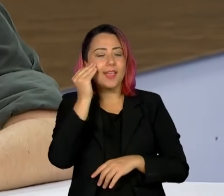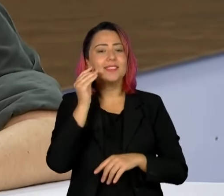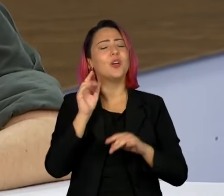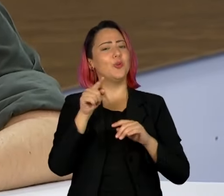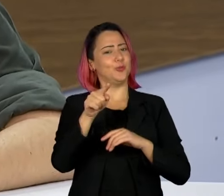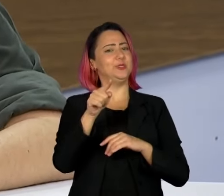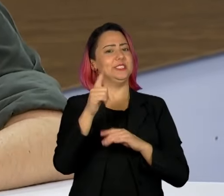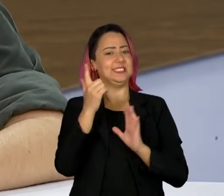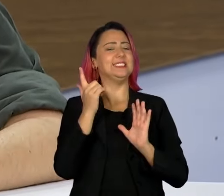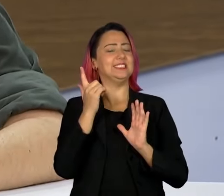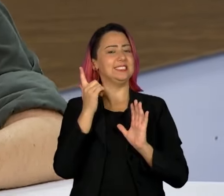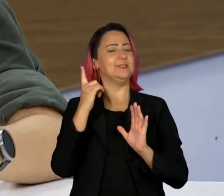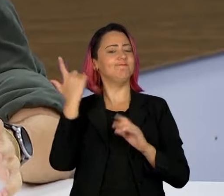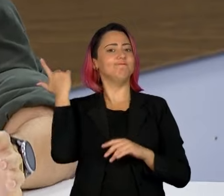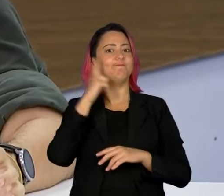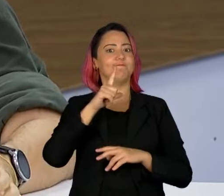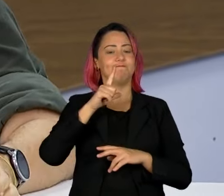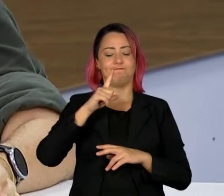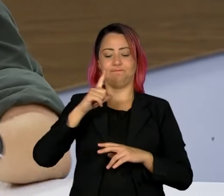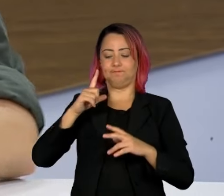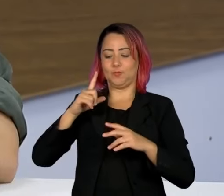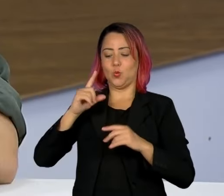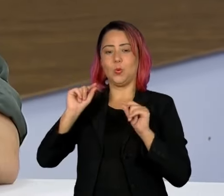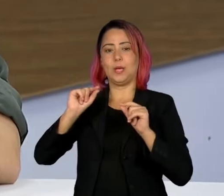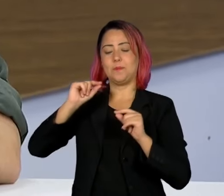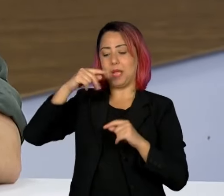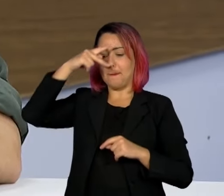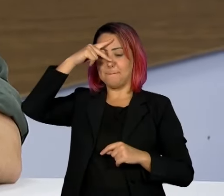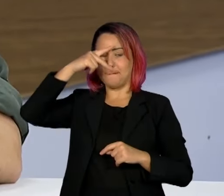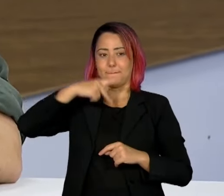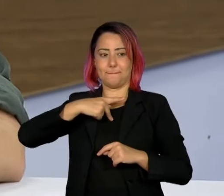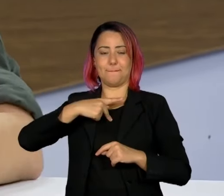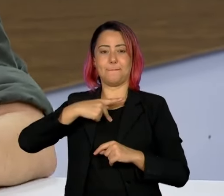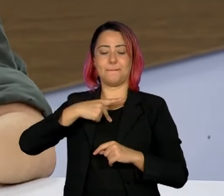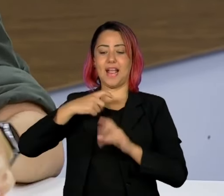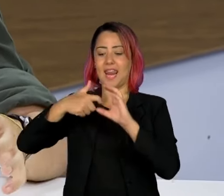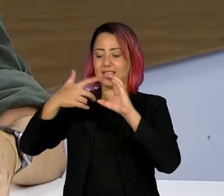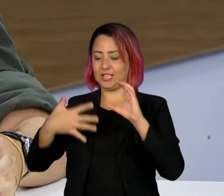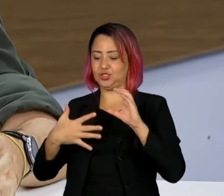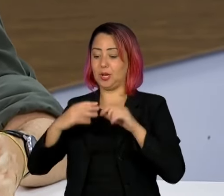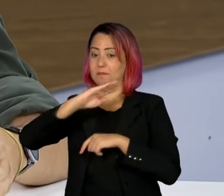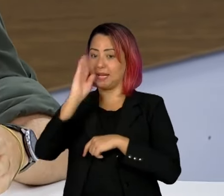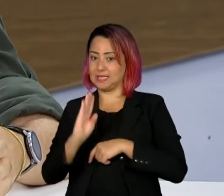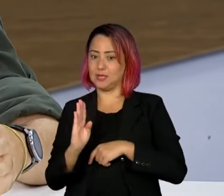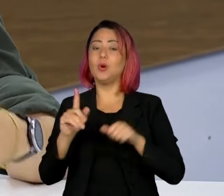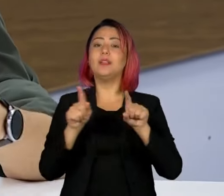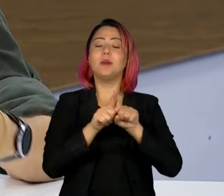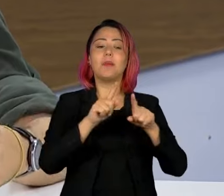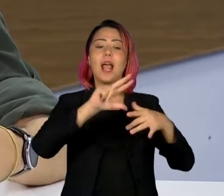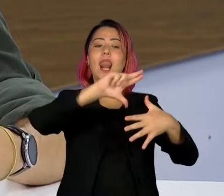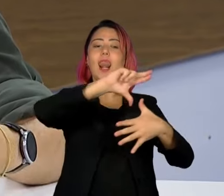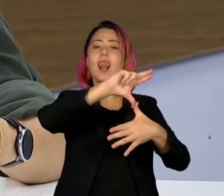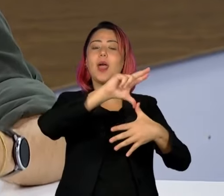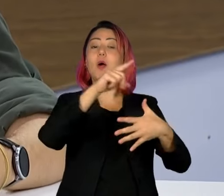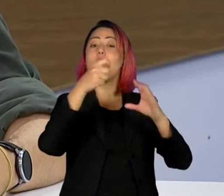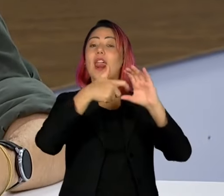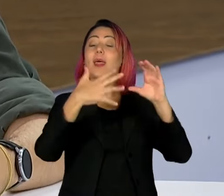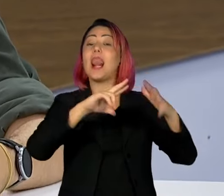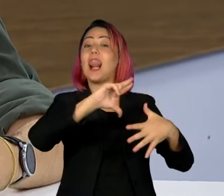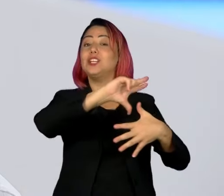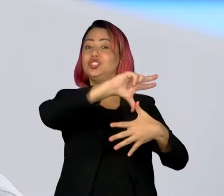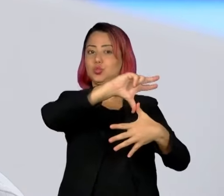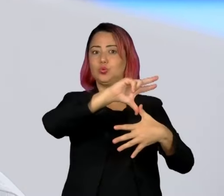conseguiu resolver a personalidade brasileira e latina ao mesmo tempo. Você é um Latin lover, você é extremamente brasileiro,